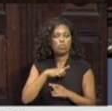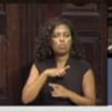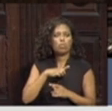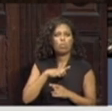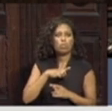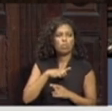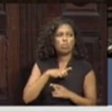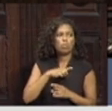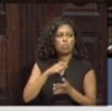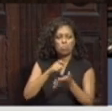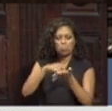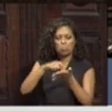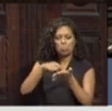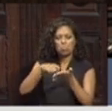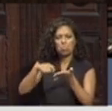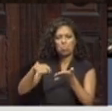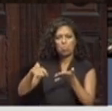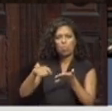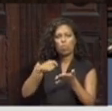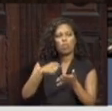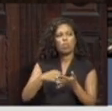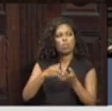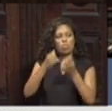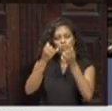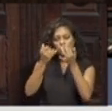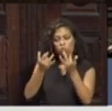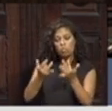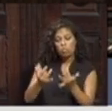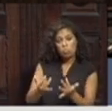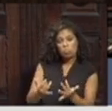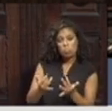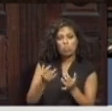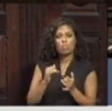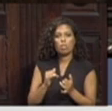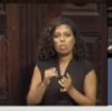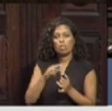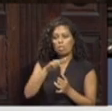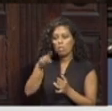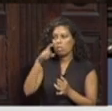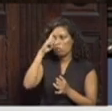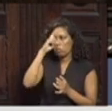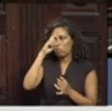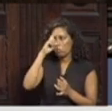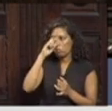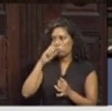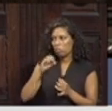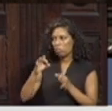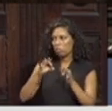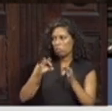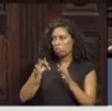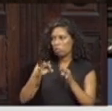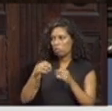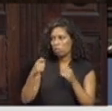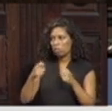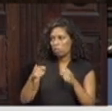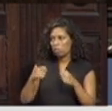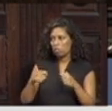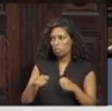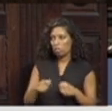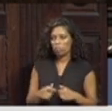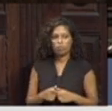certidões negativas ou de débito com a FGTS, com a Justiça do Trabalho e assim por diante. Eles entraram